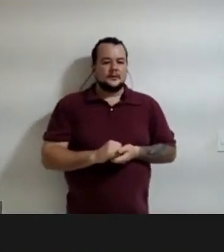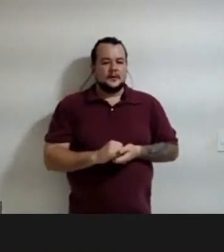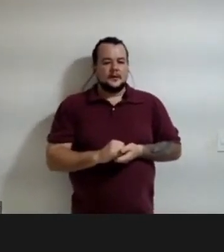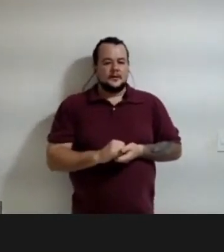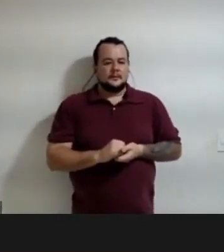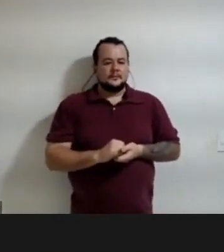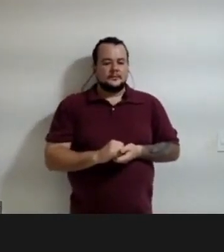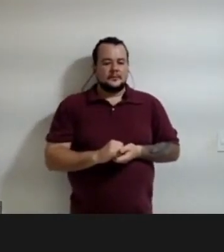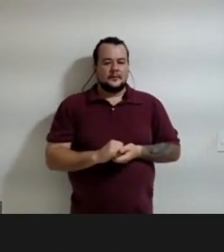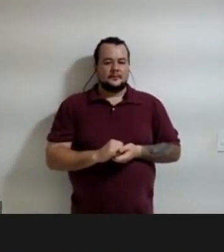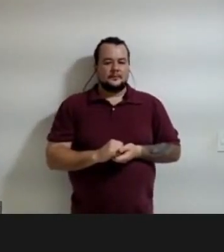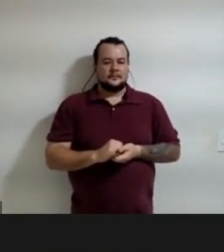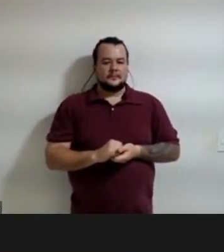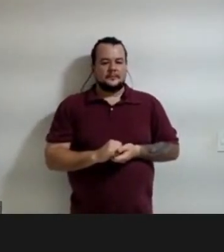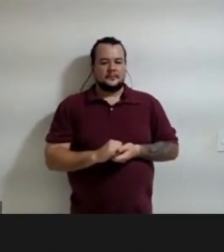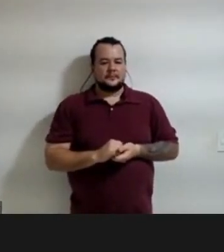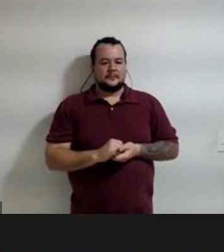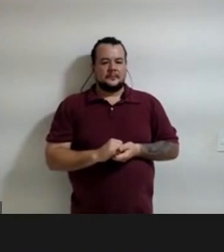completíssimo e